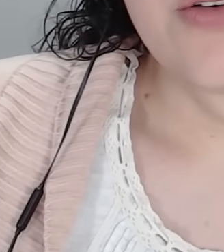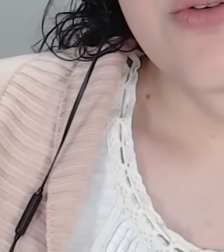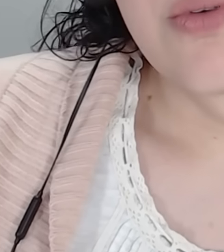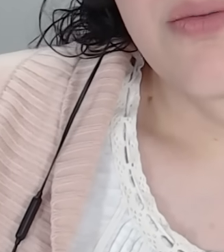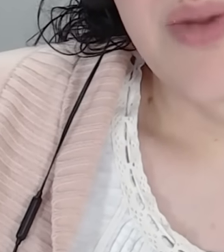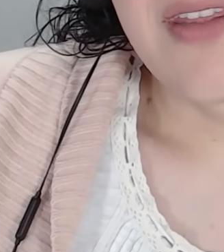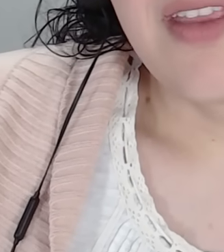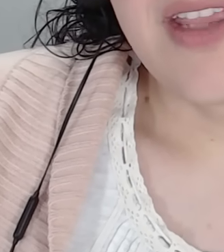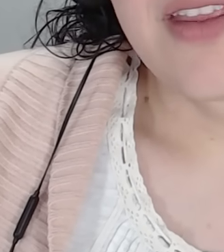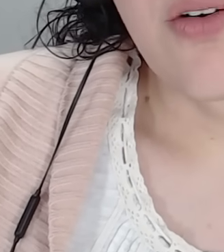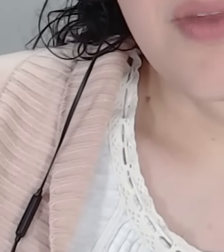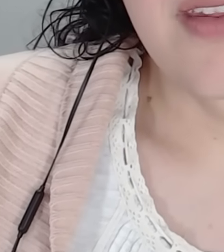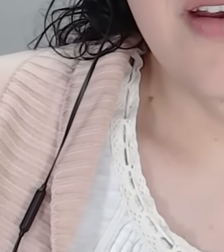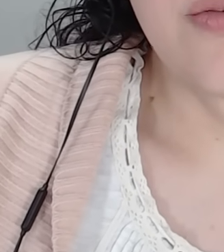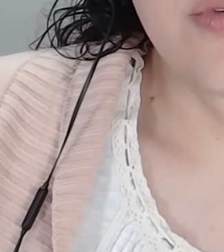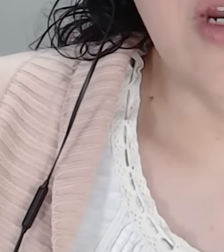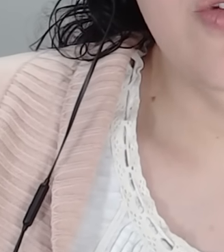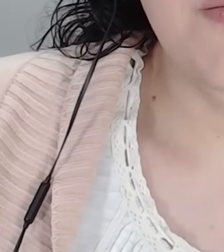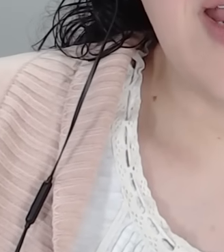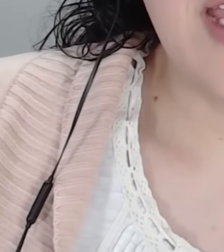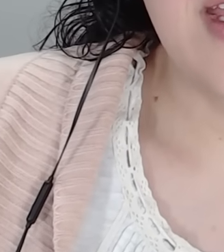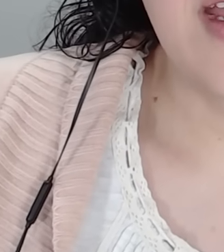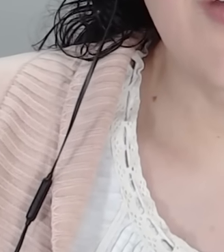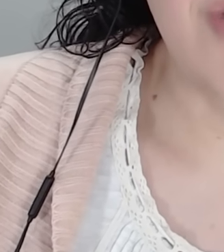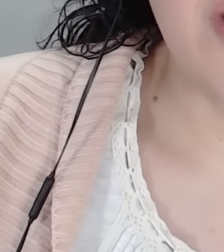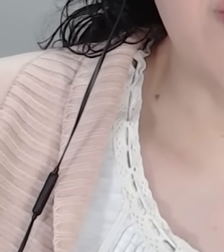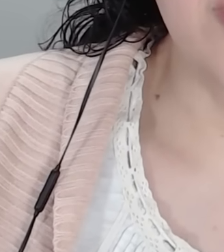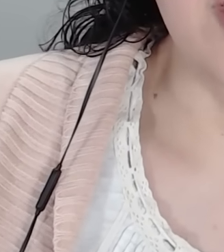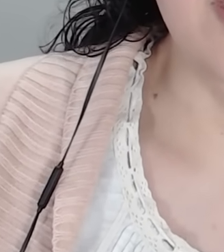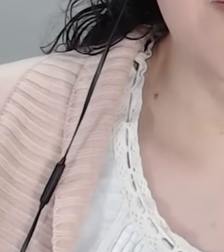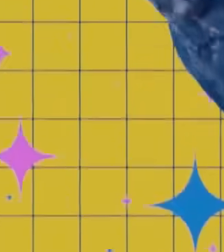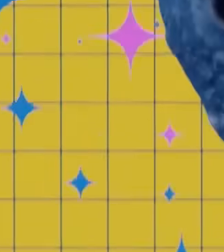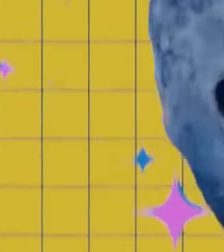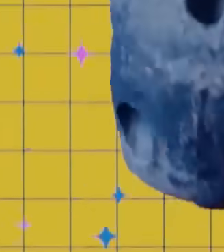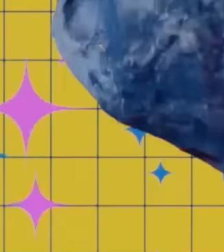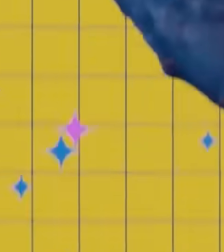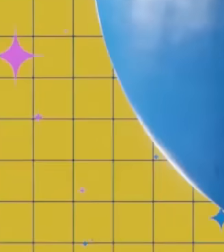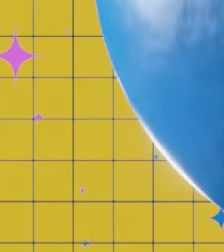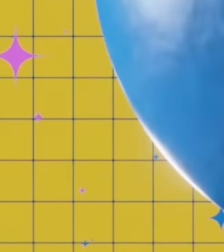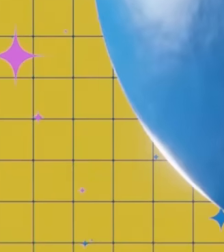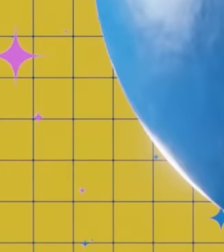Gama e o presidente da comissão, o Arthur Maia, resolveram responder.